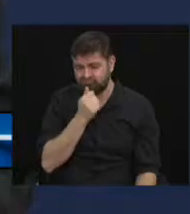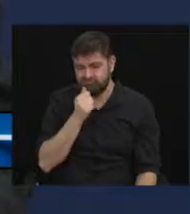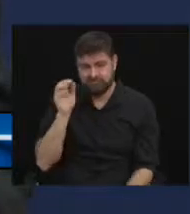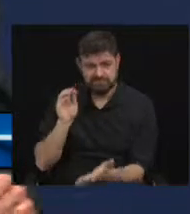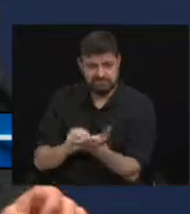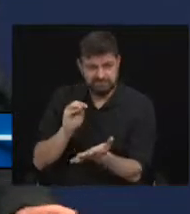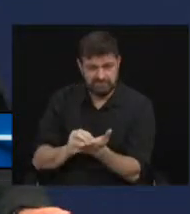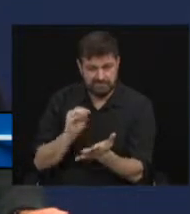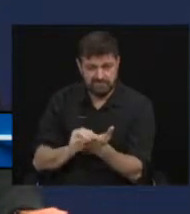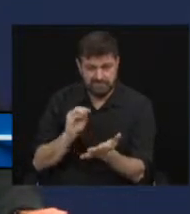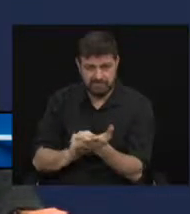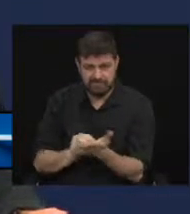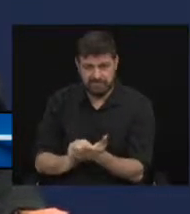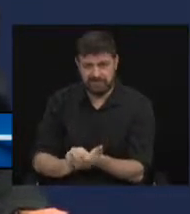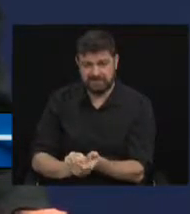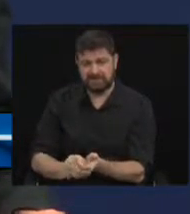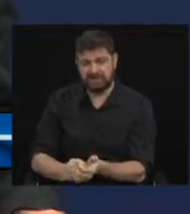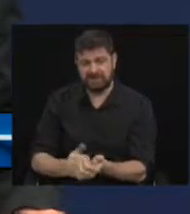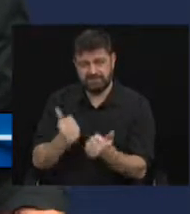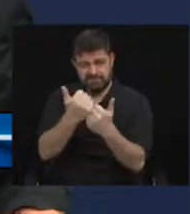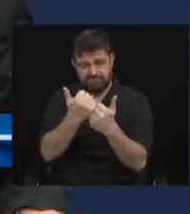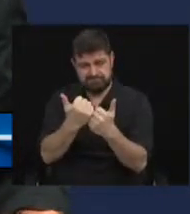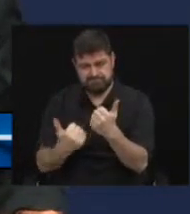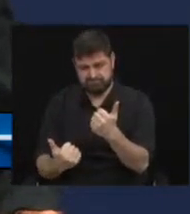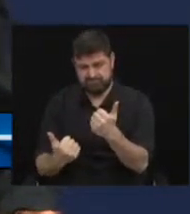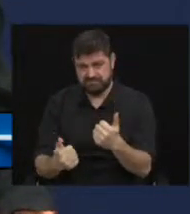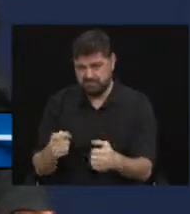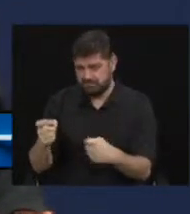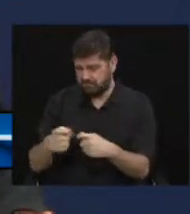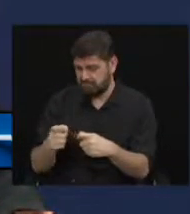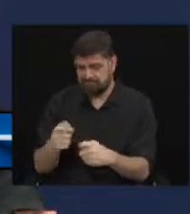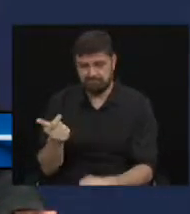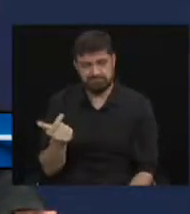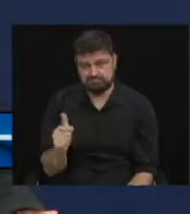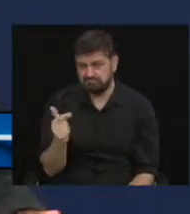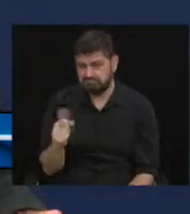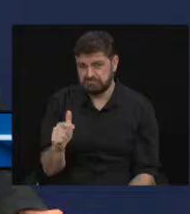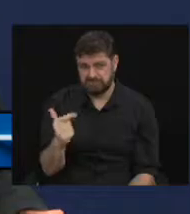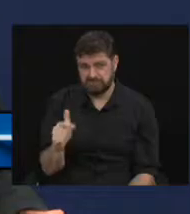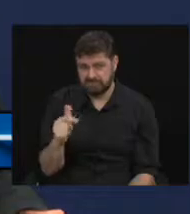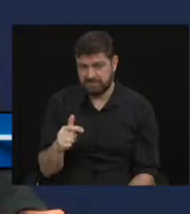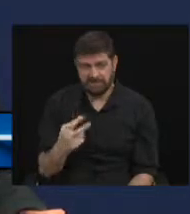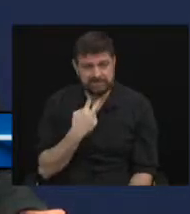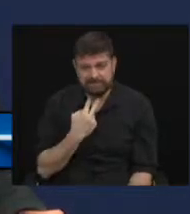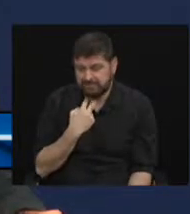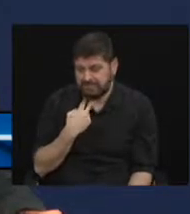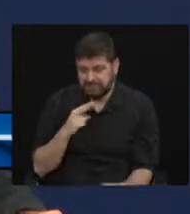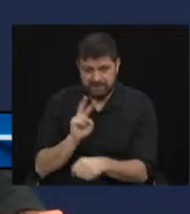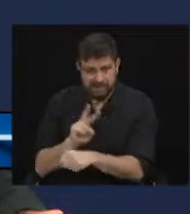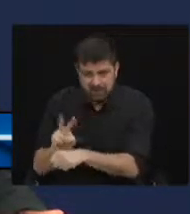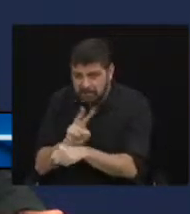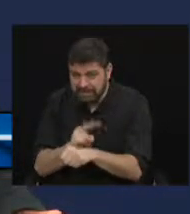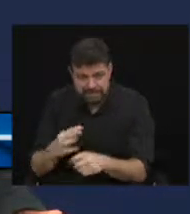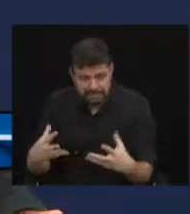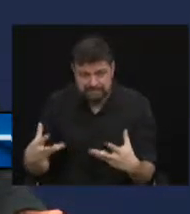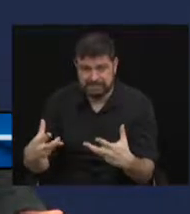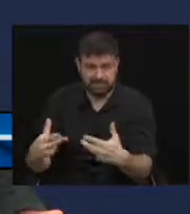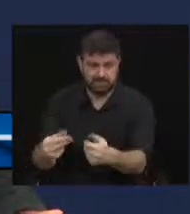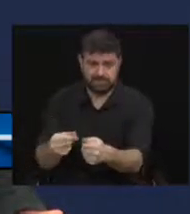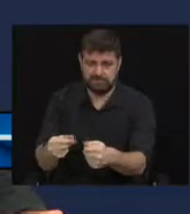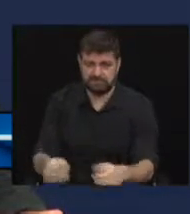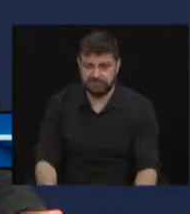situação ainda mais precária. Ou seja, não se fechou aquele serviço de saúde.